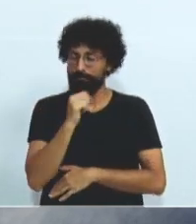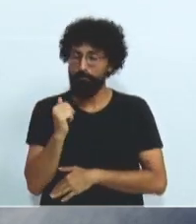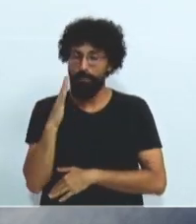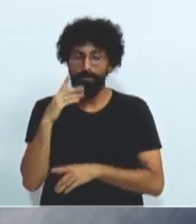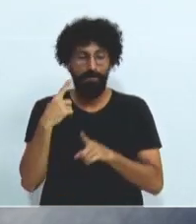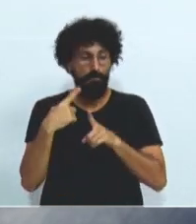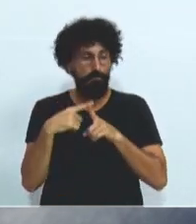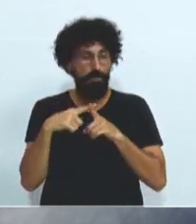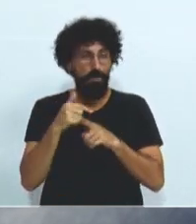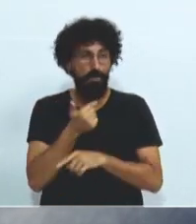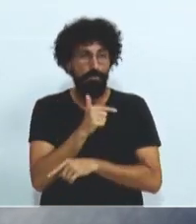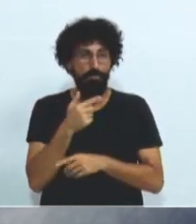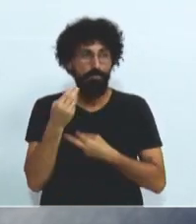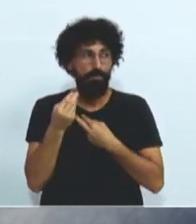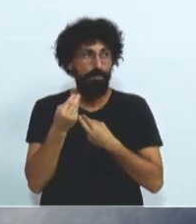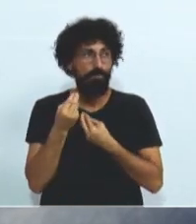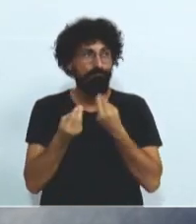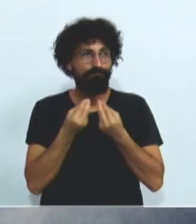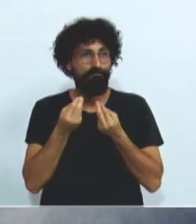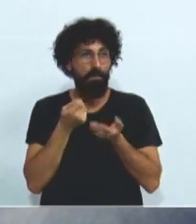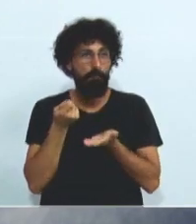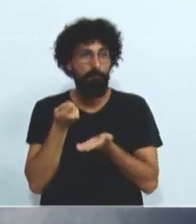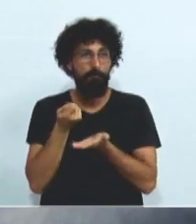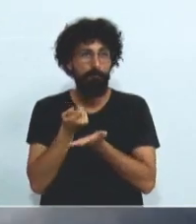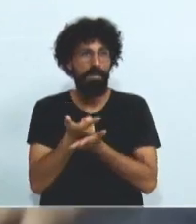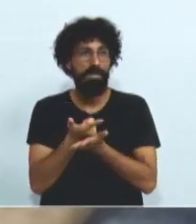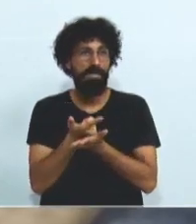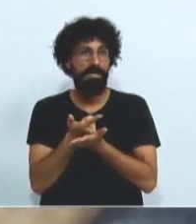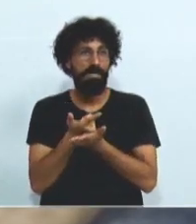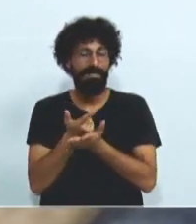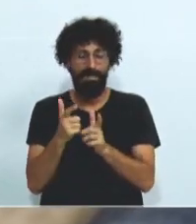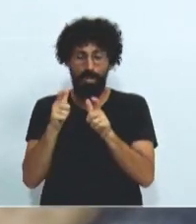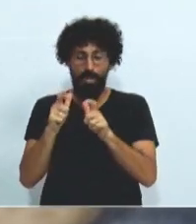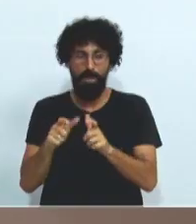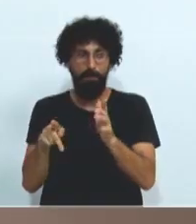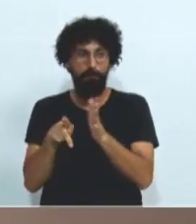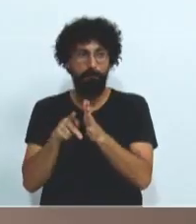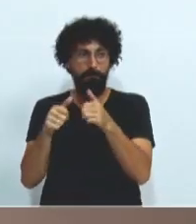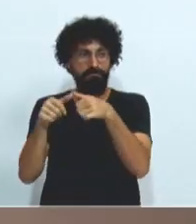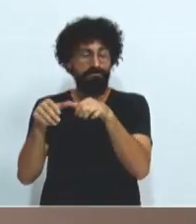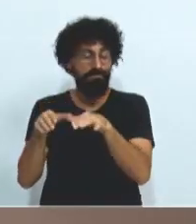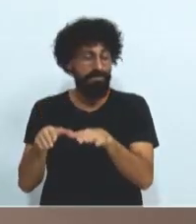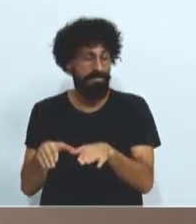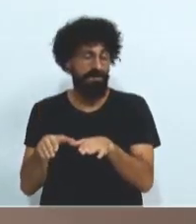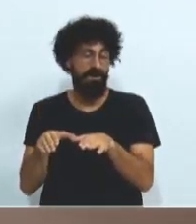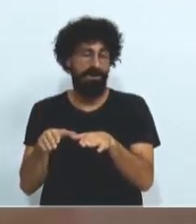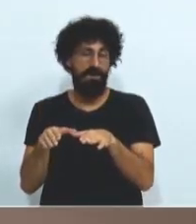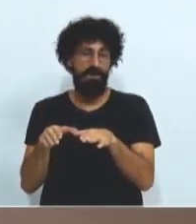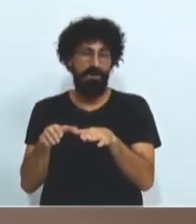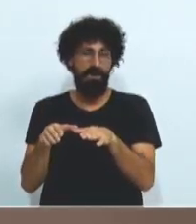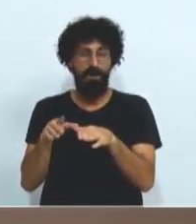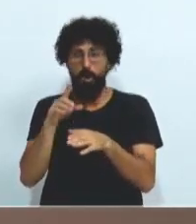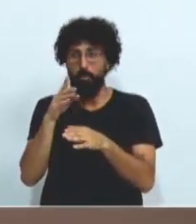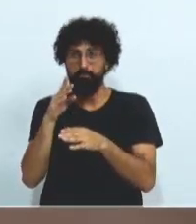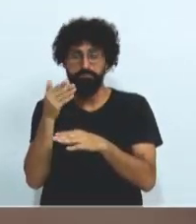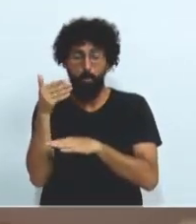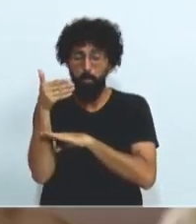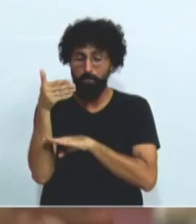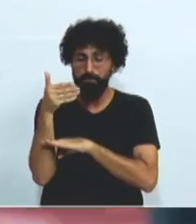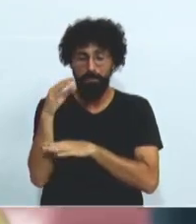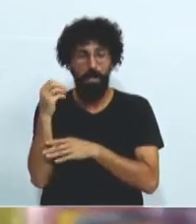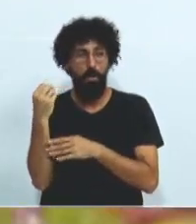eu não tenho condições de pagar um lugar para ficar. Aí o apoio daqui foi, para mim, foi muito